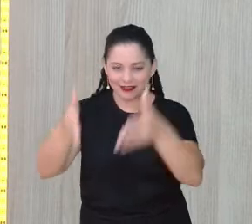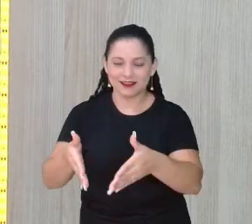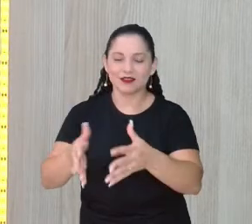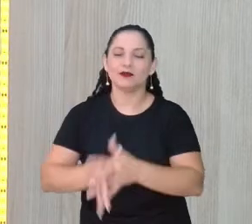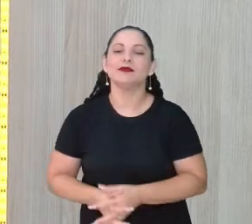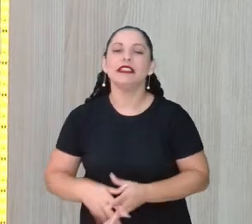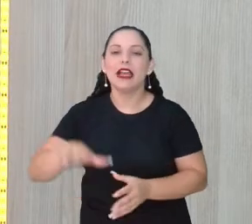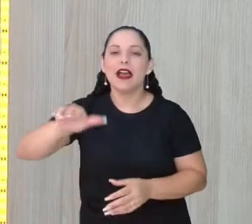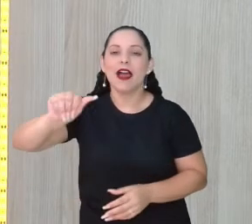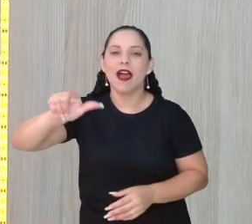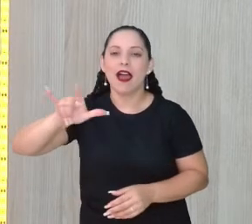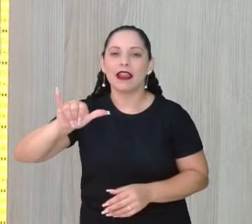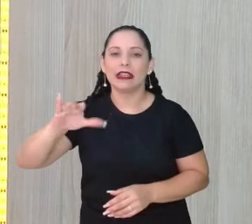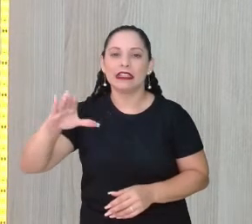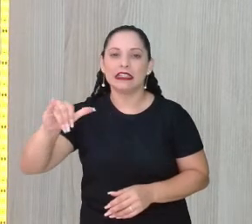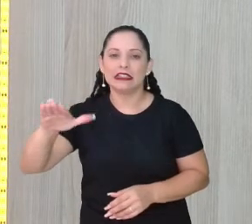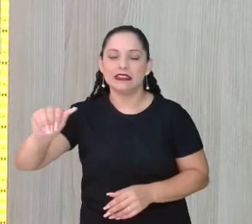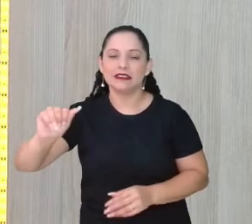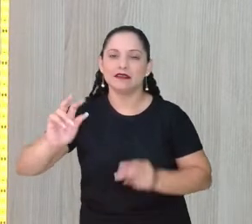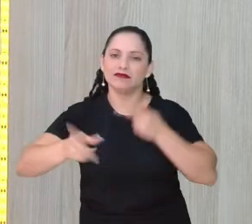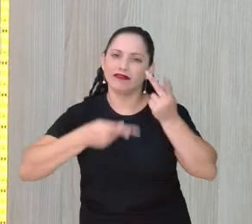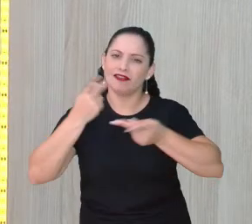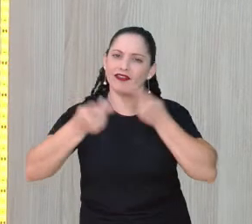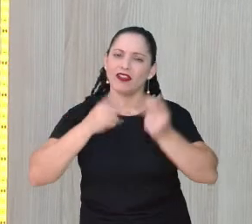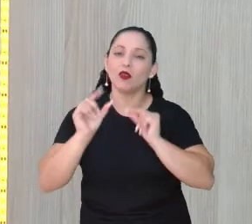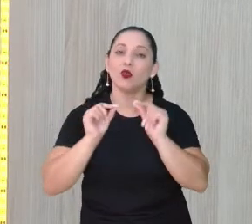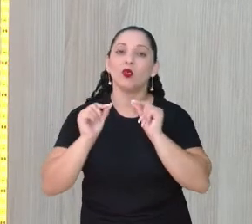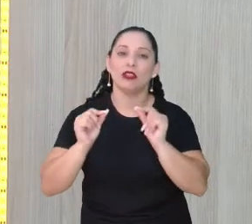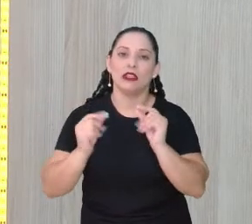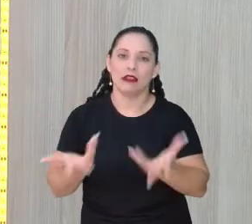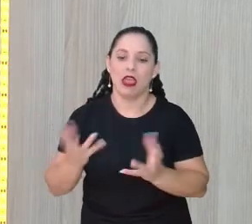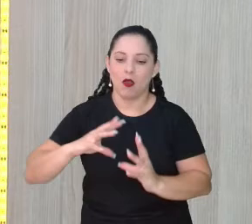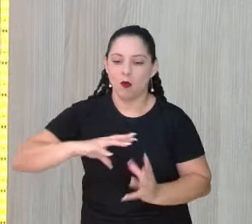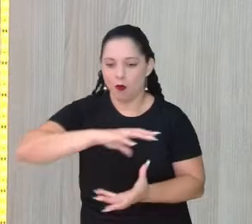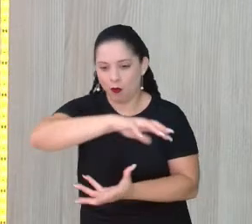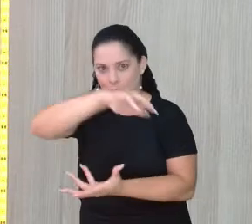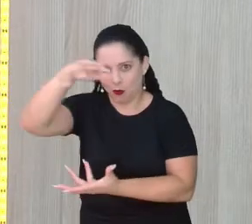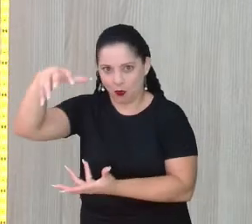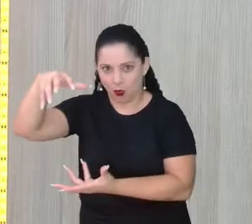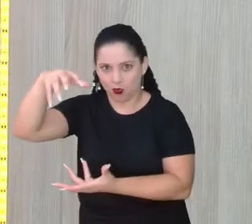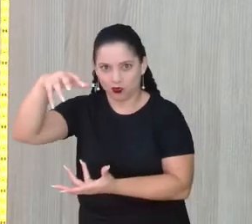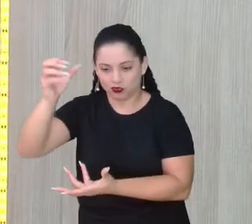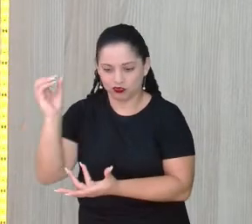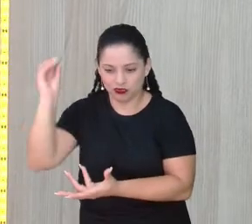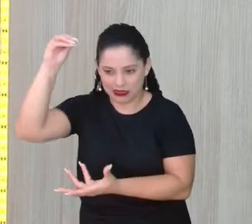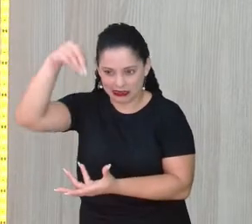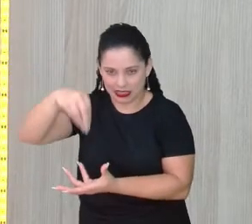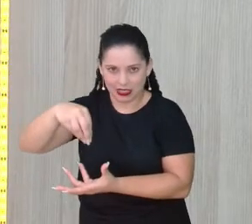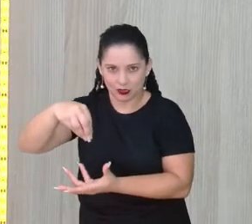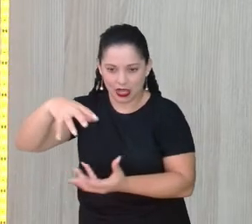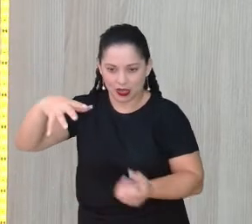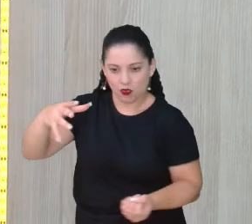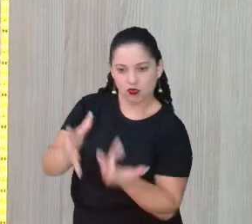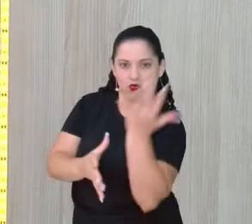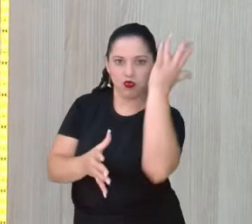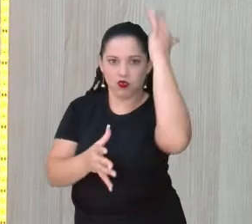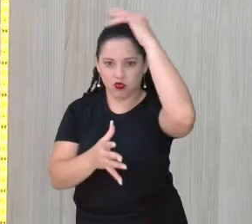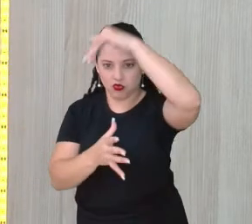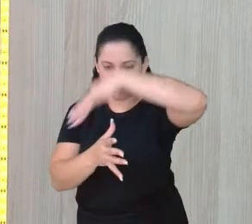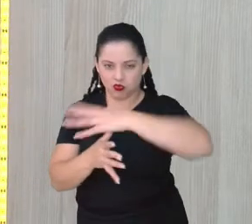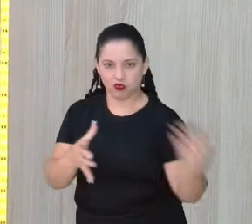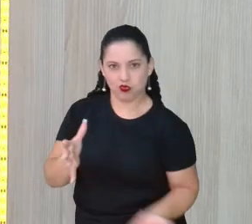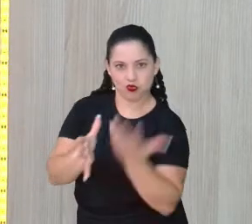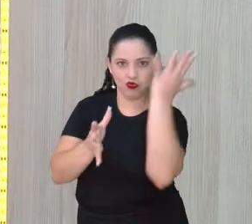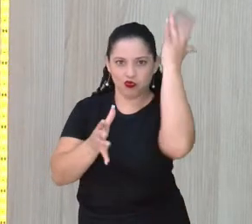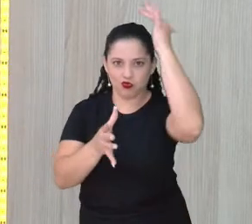Uma lava, segundo debaixo do chão, ela fala sobre que esse vulcão acontece, não